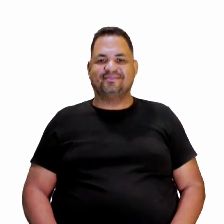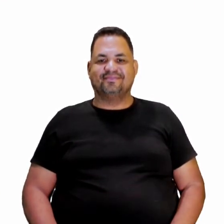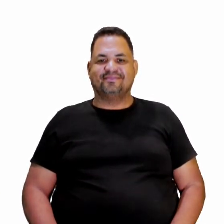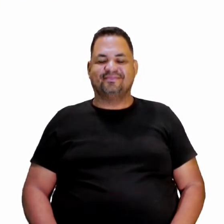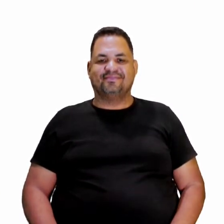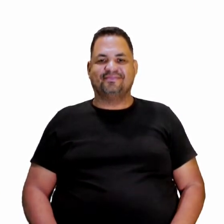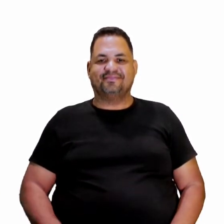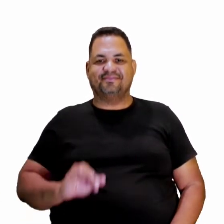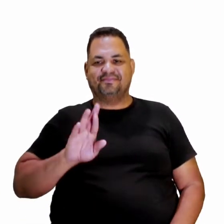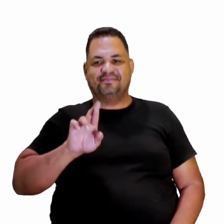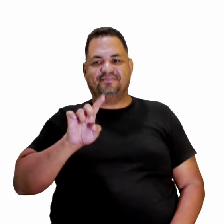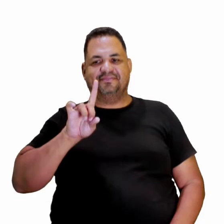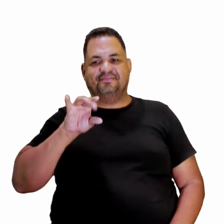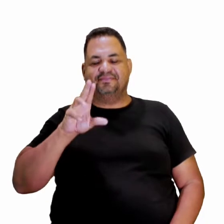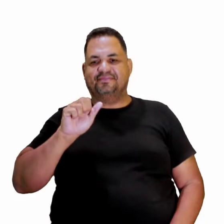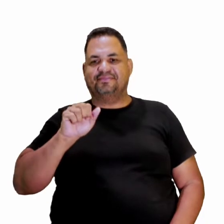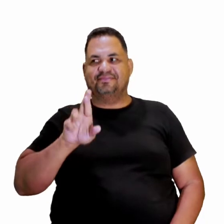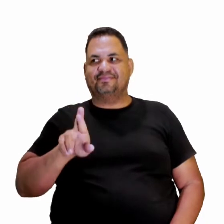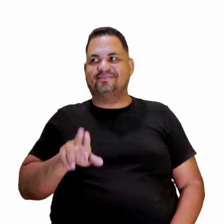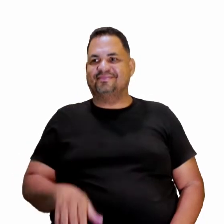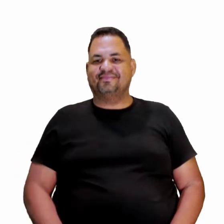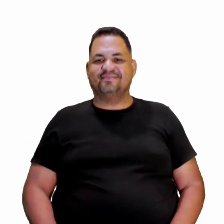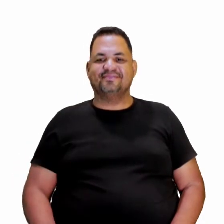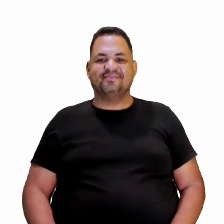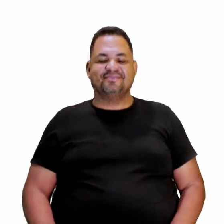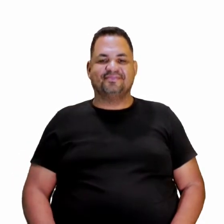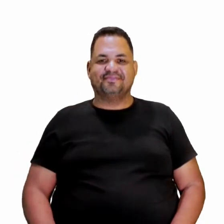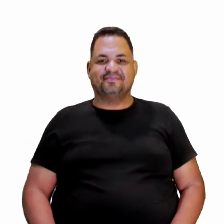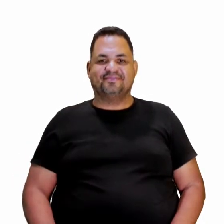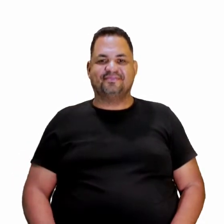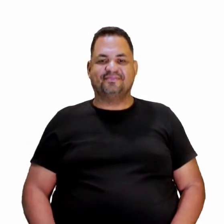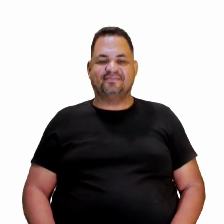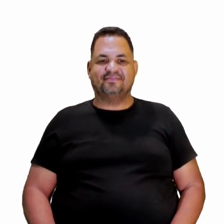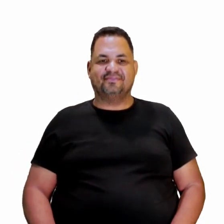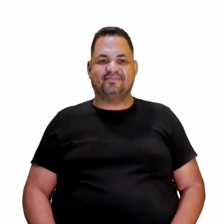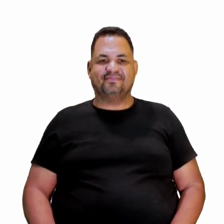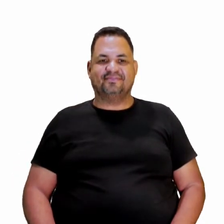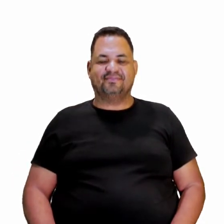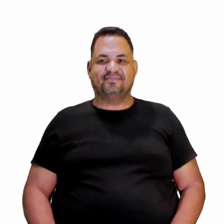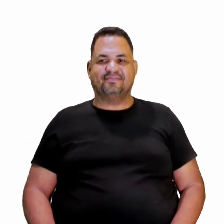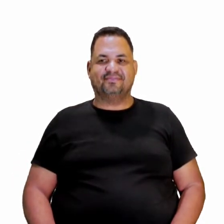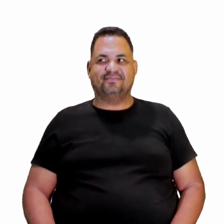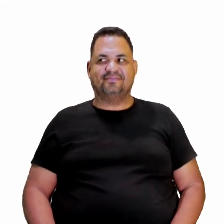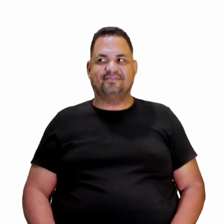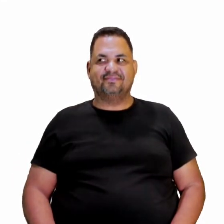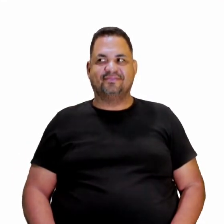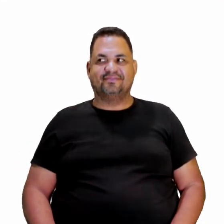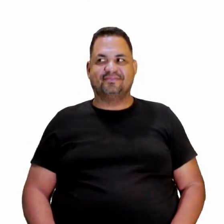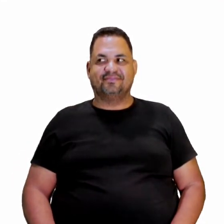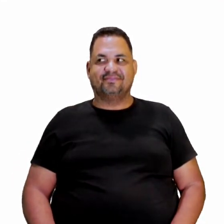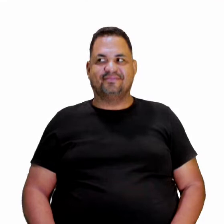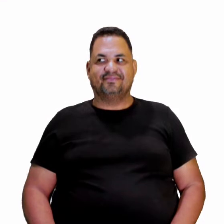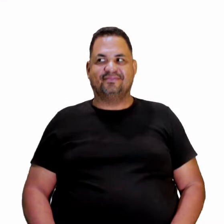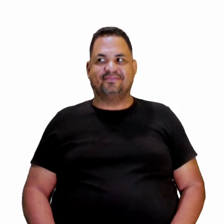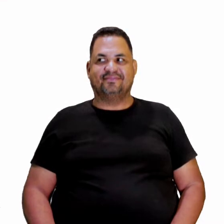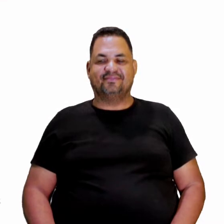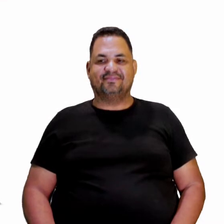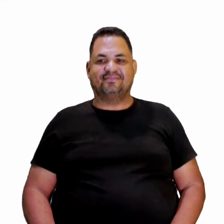irregular? Esse último aqui. O see e o get são verbos irregulares. O stay e o finish são verbos